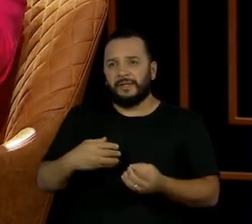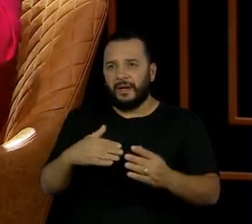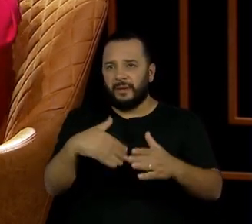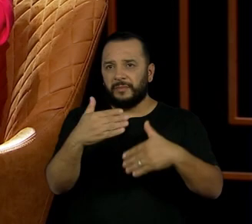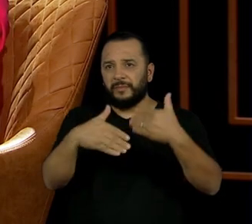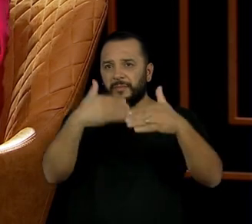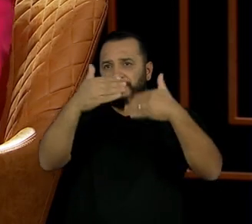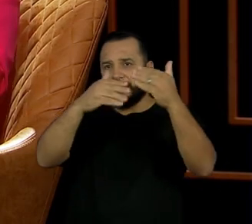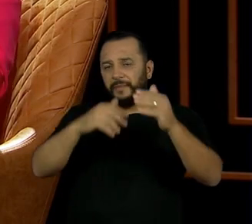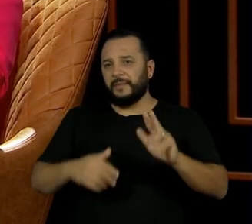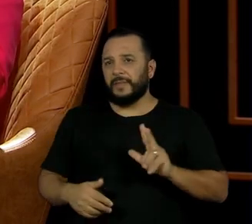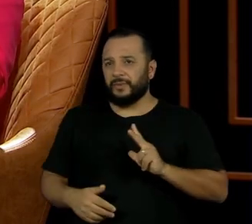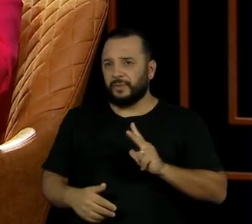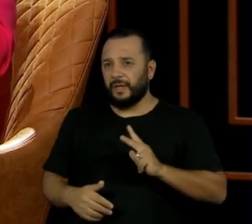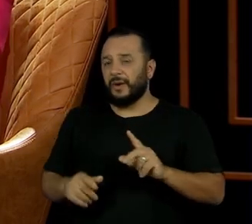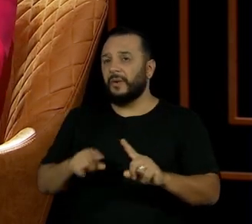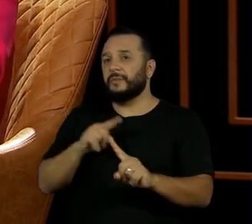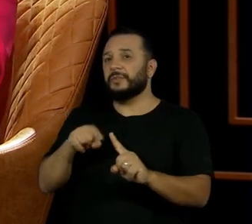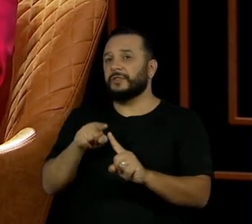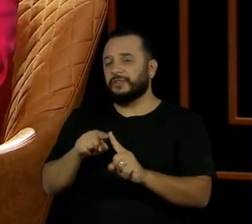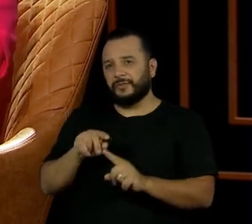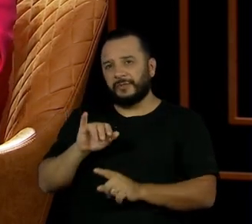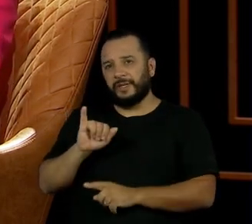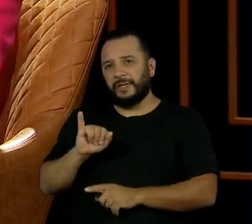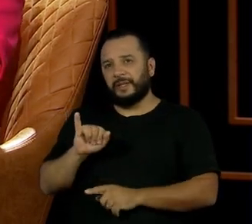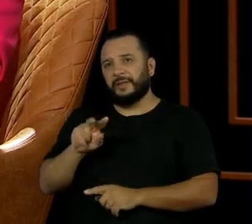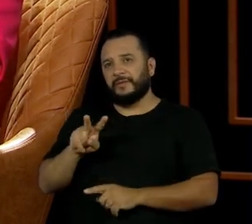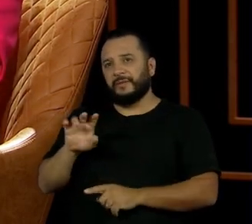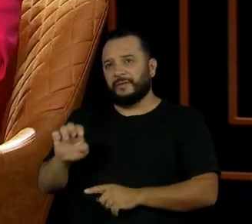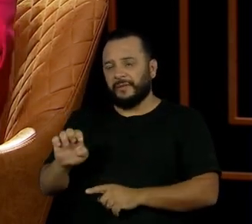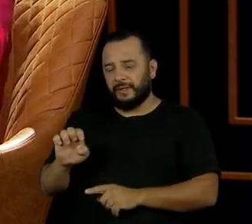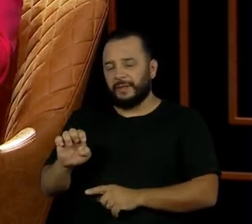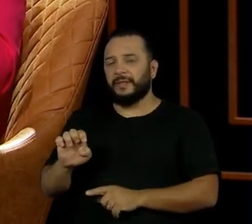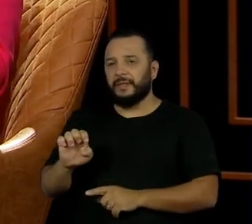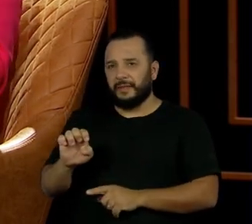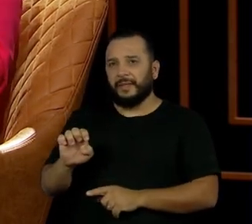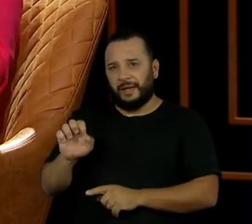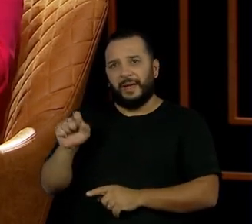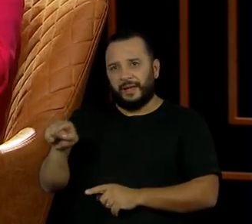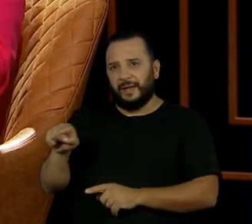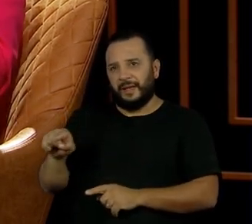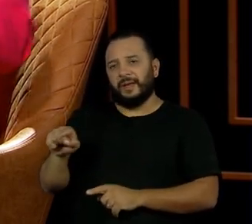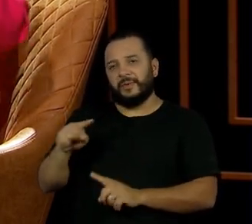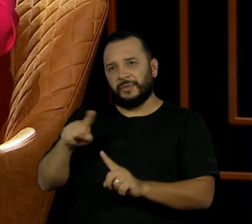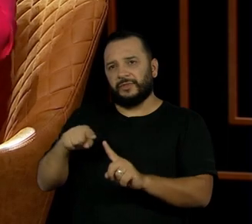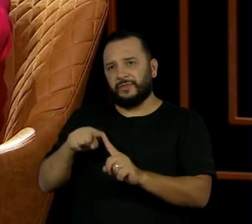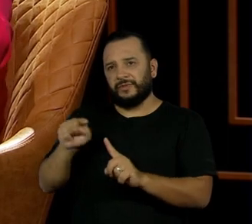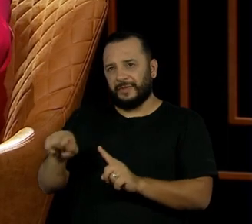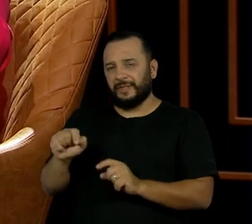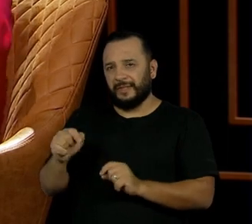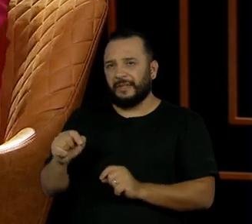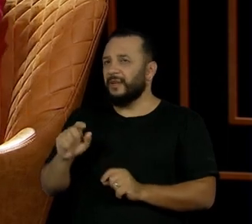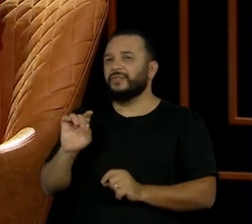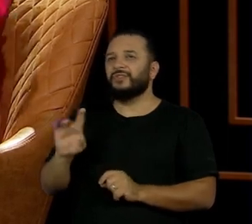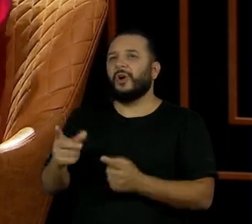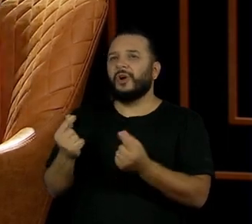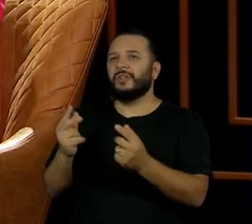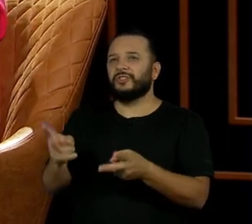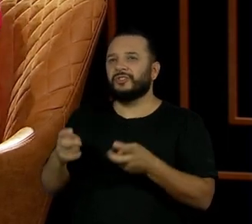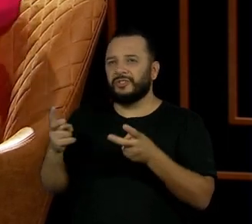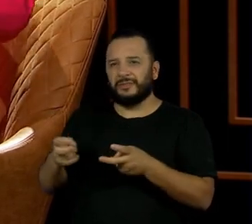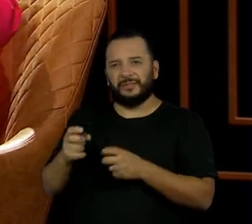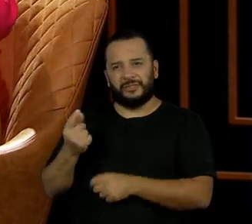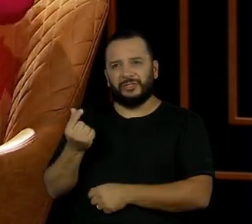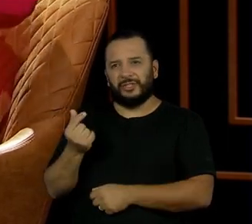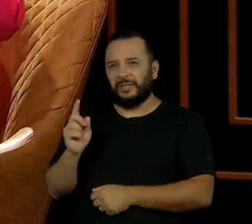o grande intuito da Ivi nft é esse é que vai além da grana que vai além do